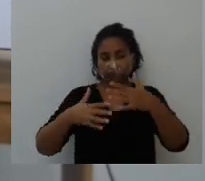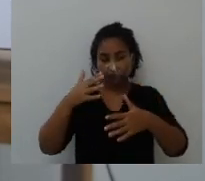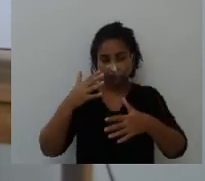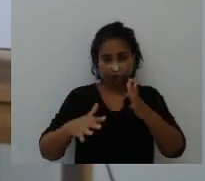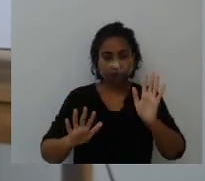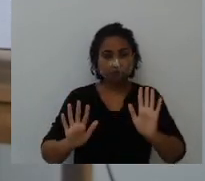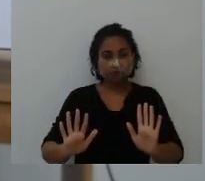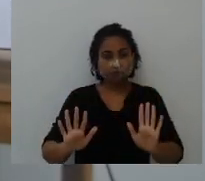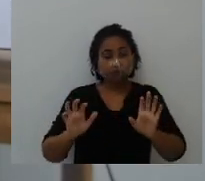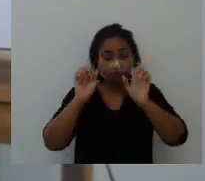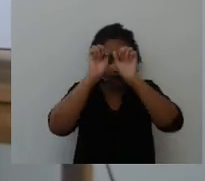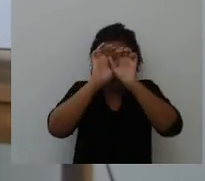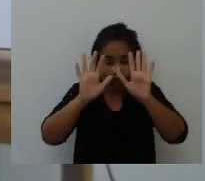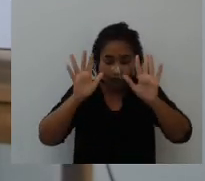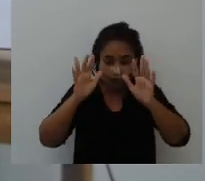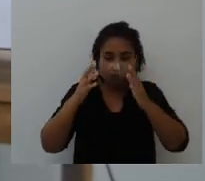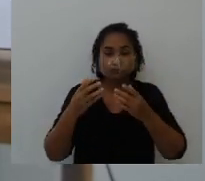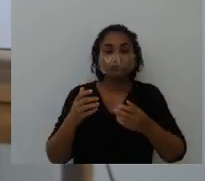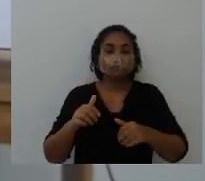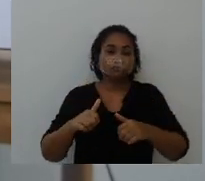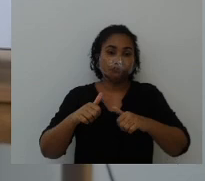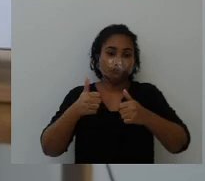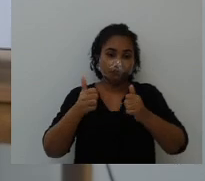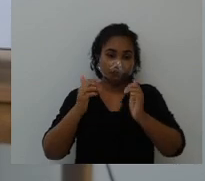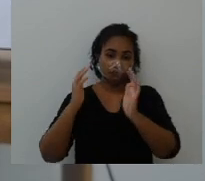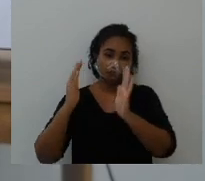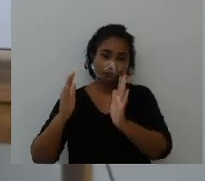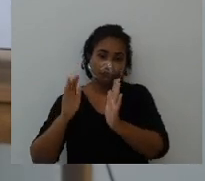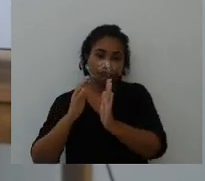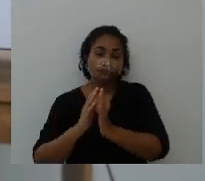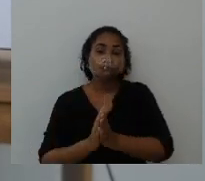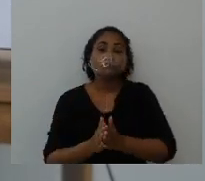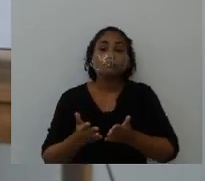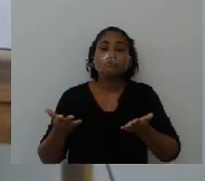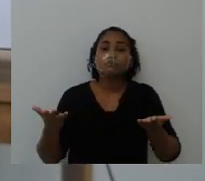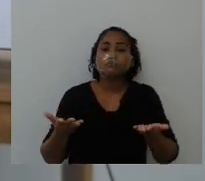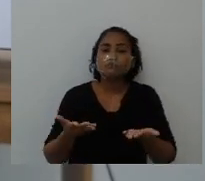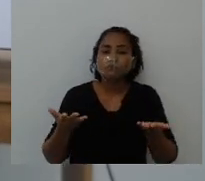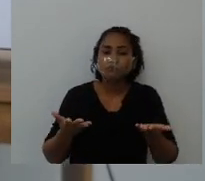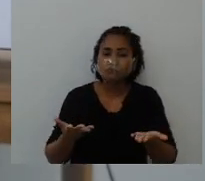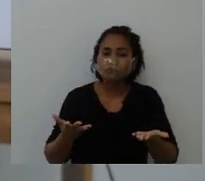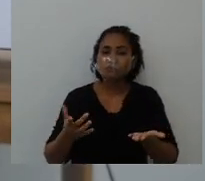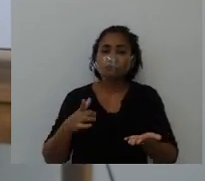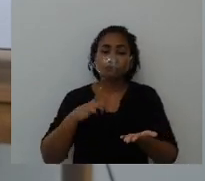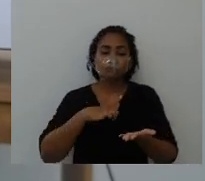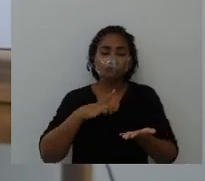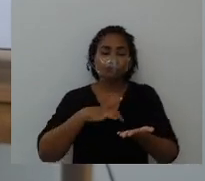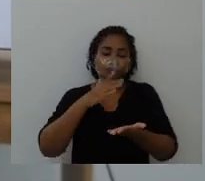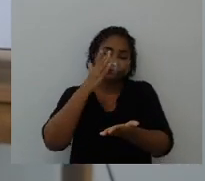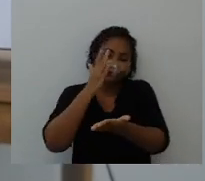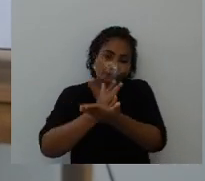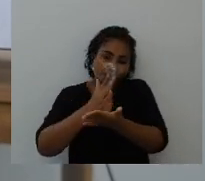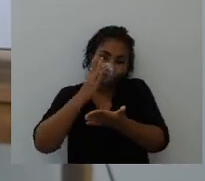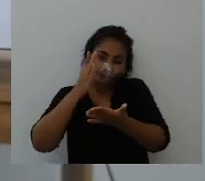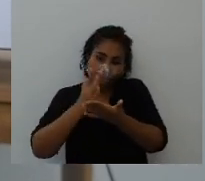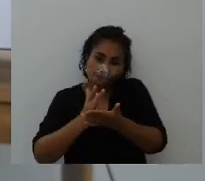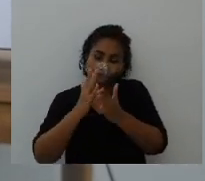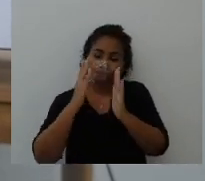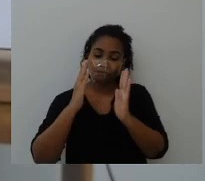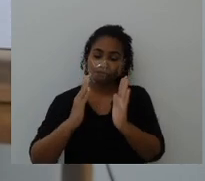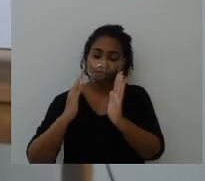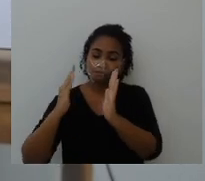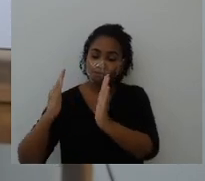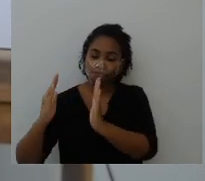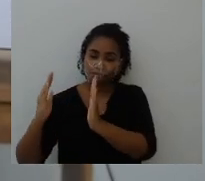você possa enxergar ela direitinho, tá certo? E vejam que eu estou decompondo a tração